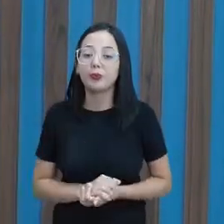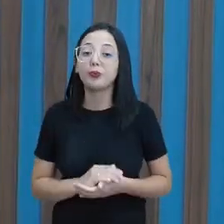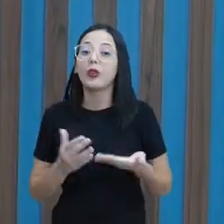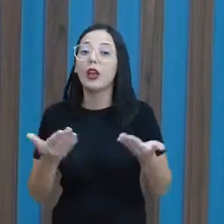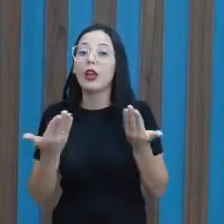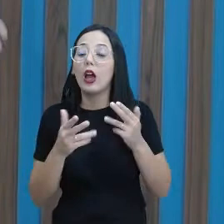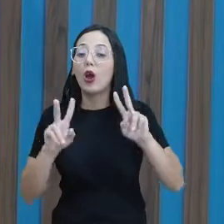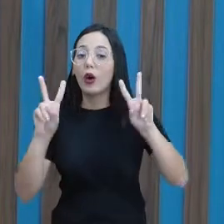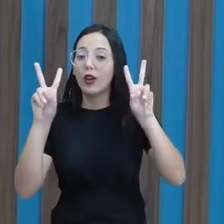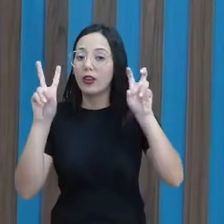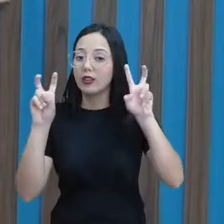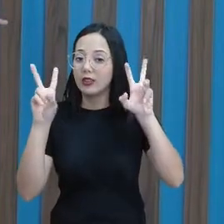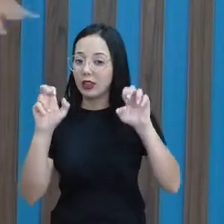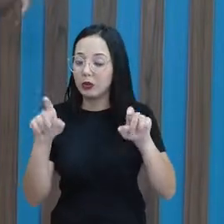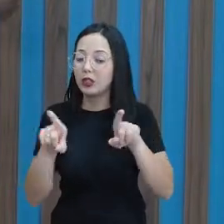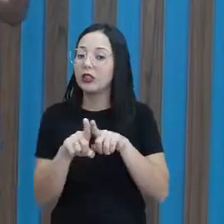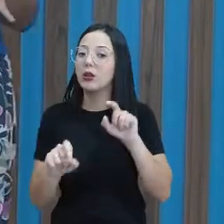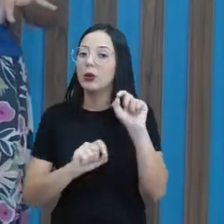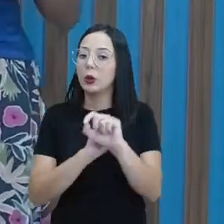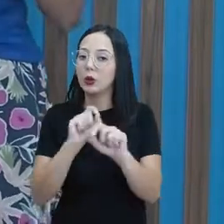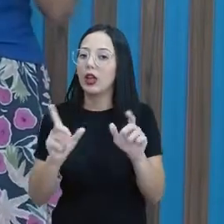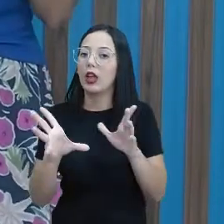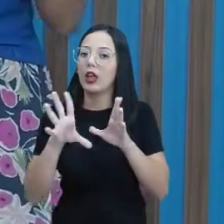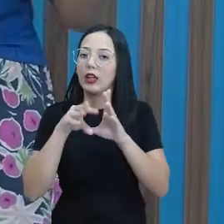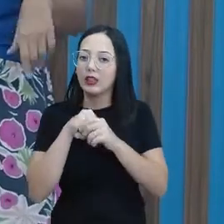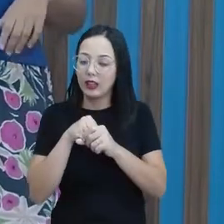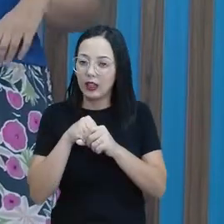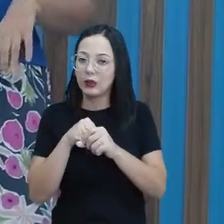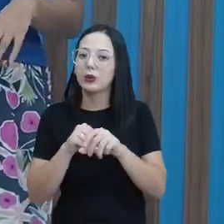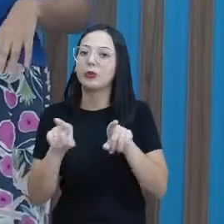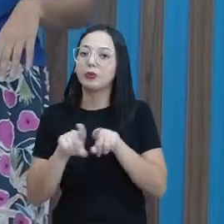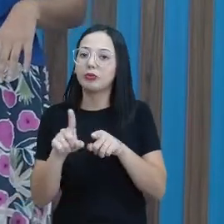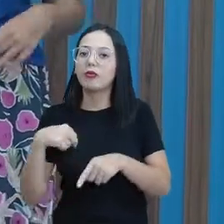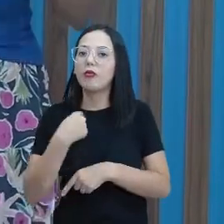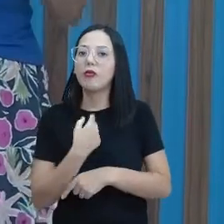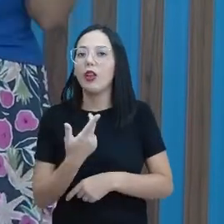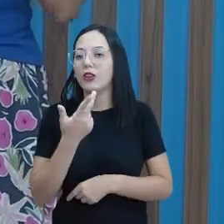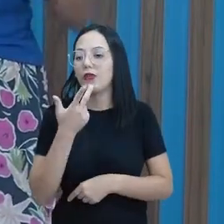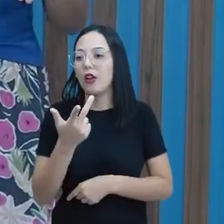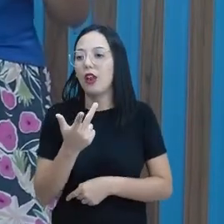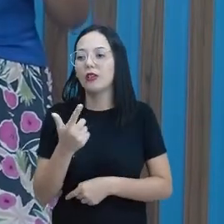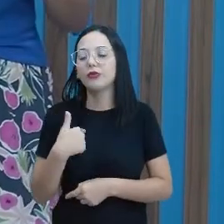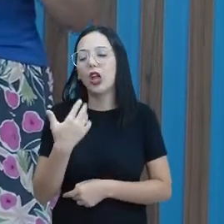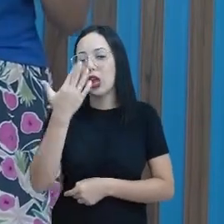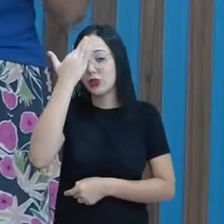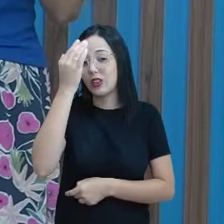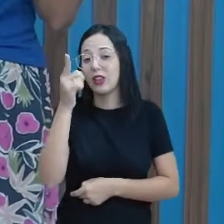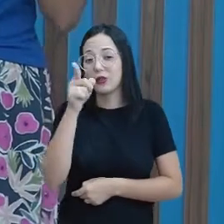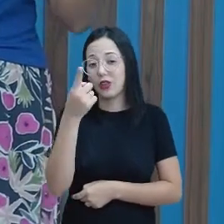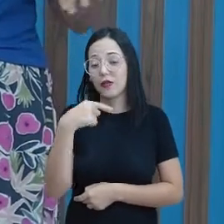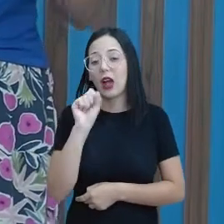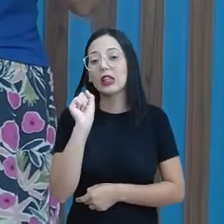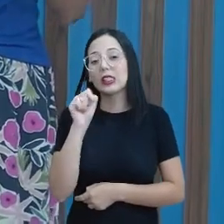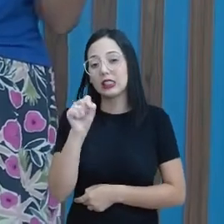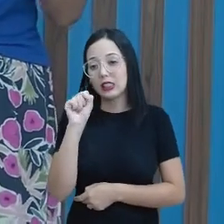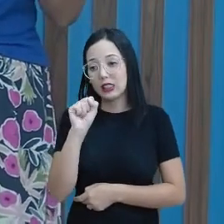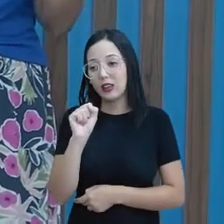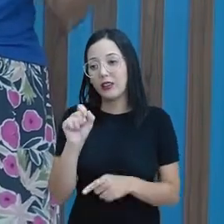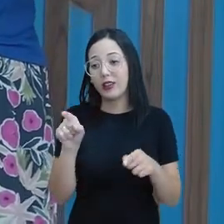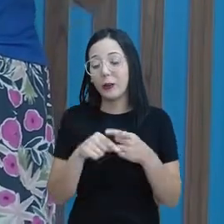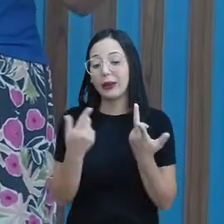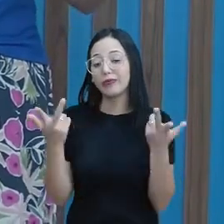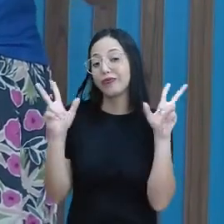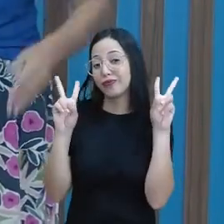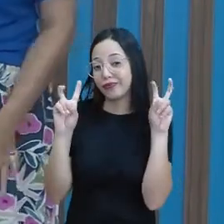As aspas, elas também são meio irônicas, né? Quando a gente diz, eu sei que você vai sim, e aí você dá